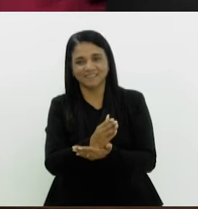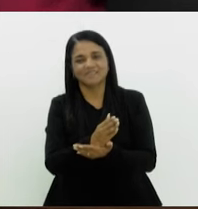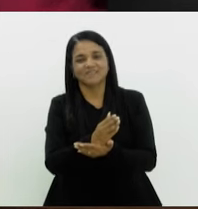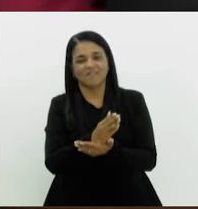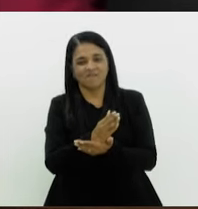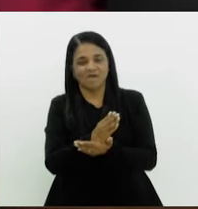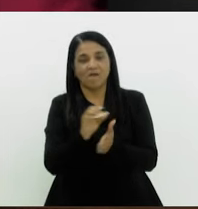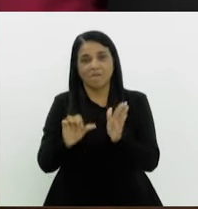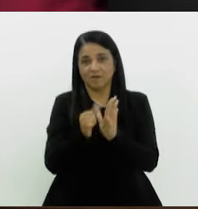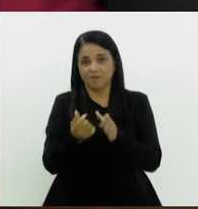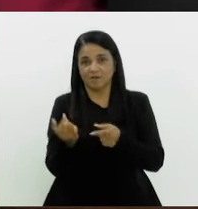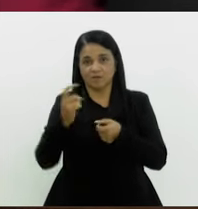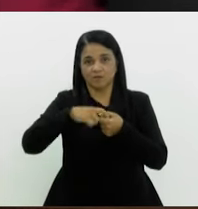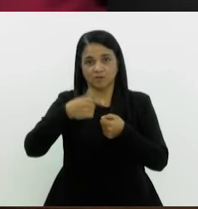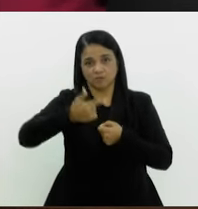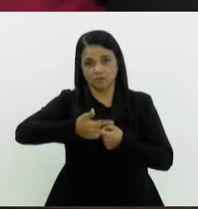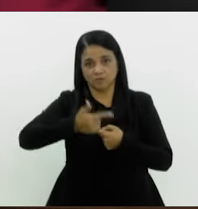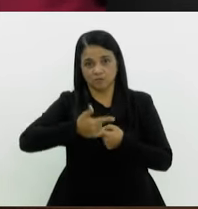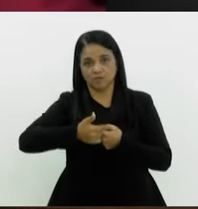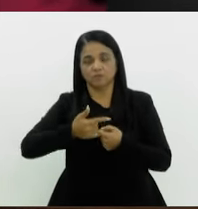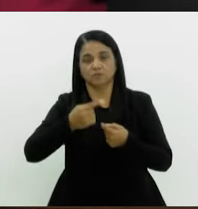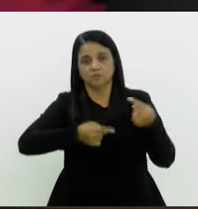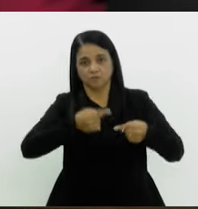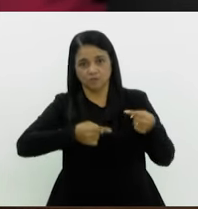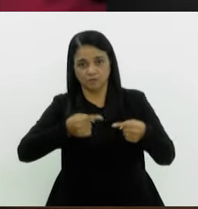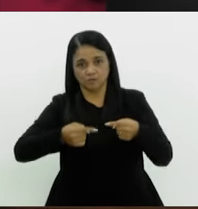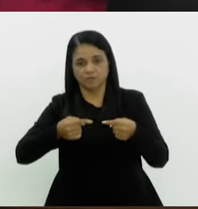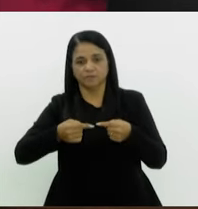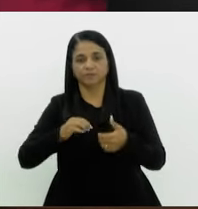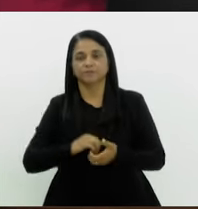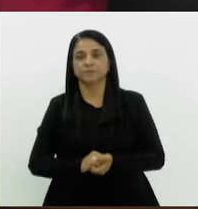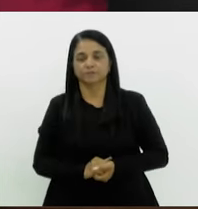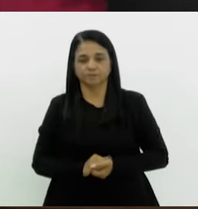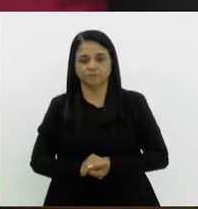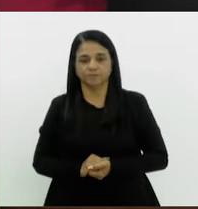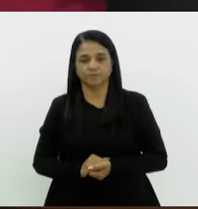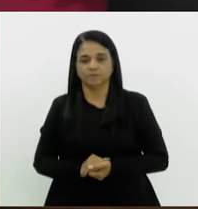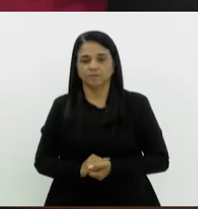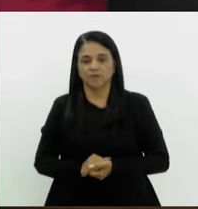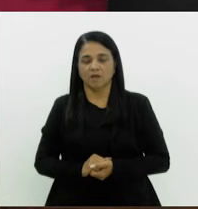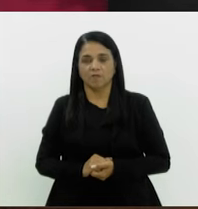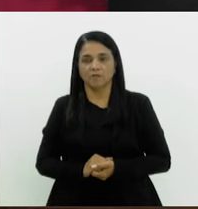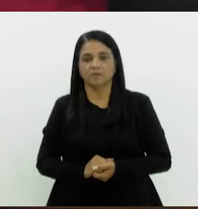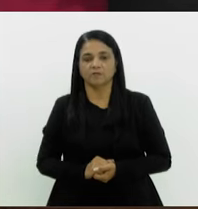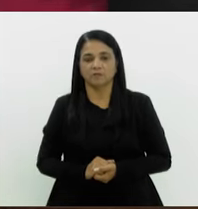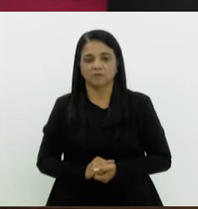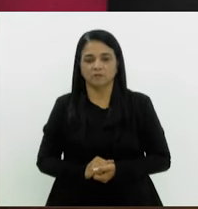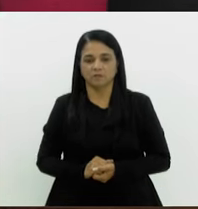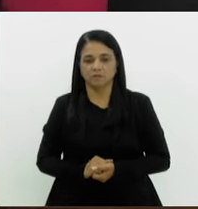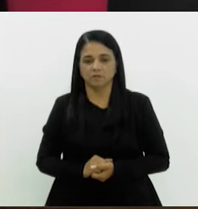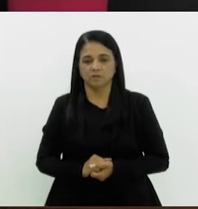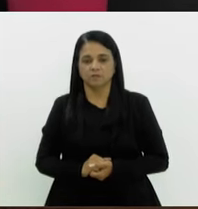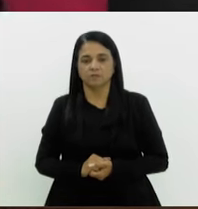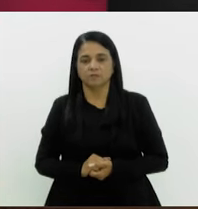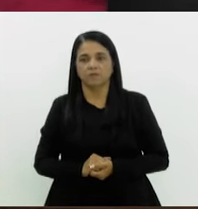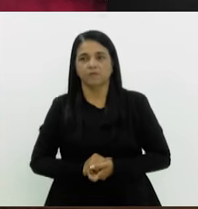Aprovado em primeira e retorna em segunda discussão.